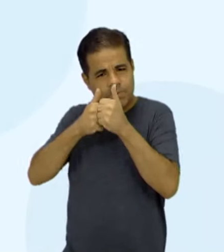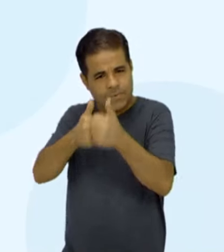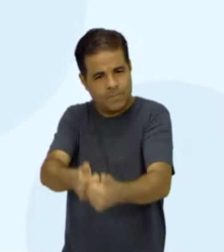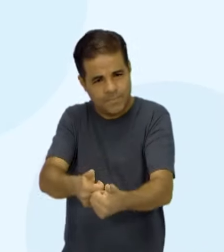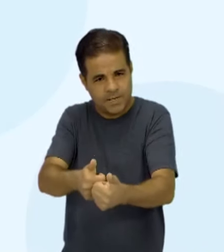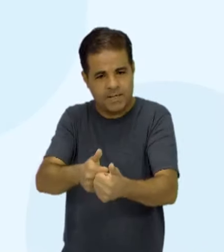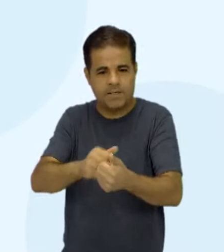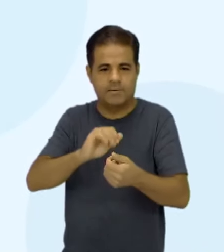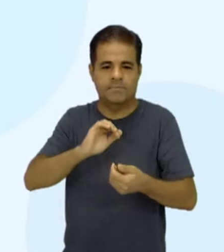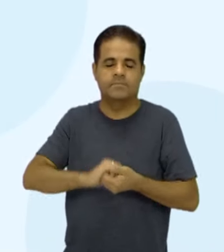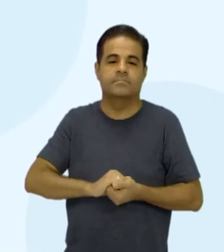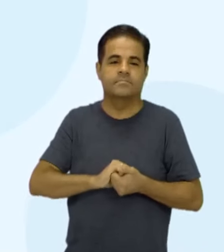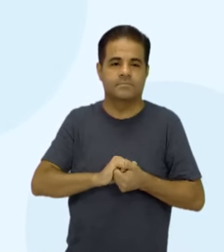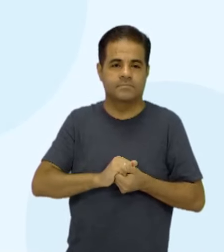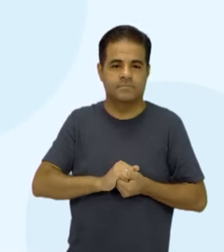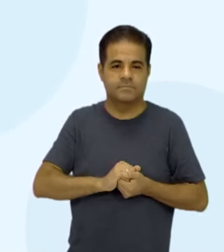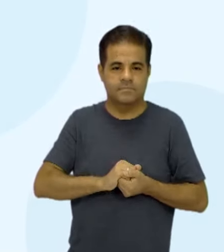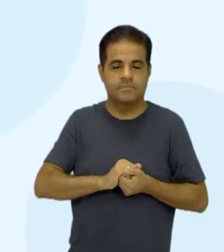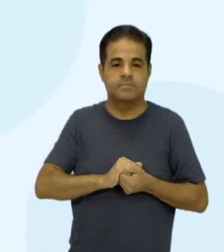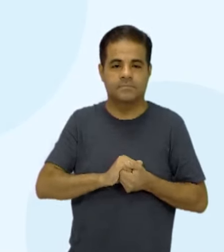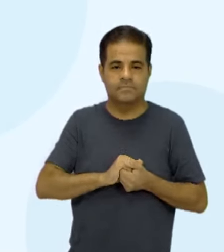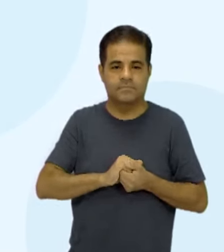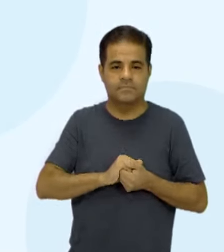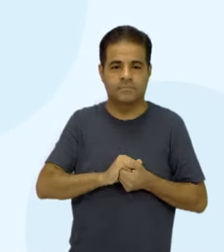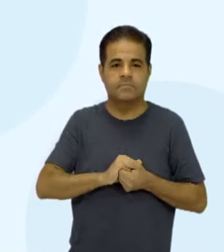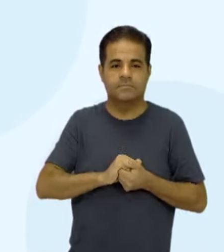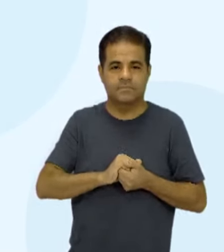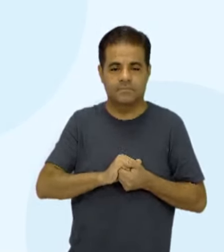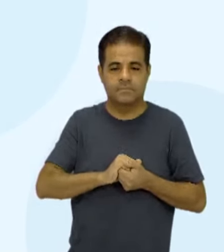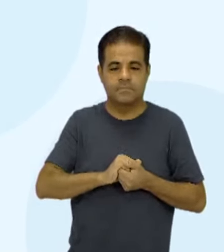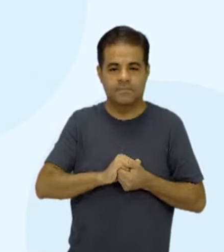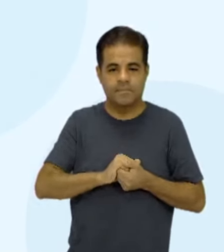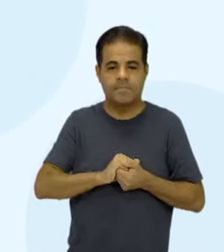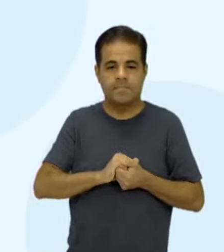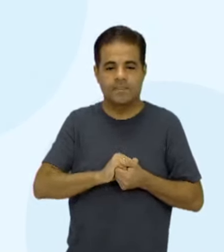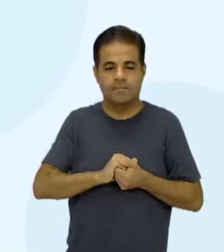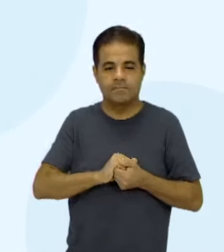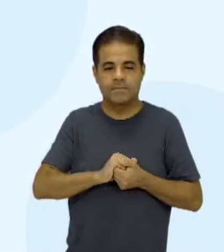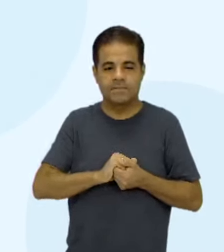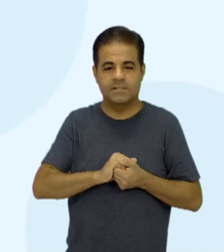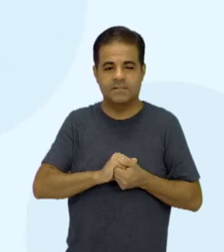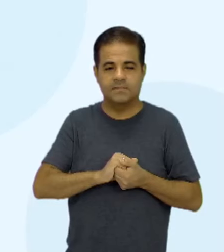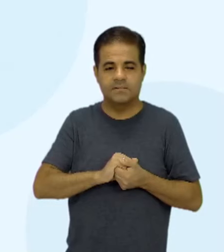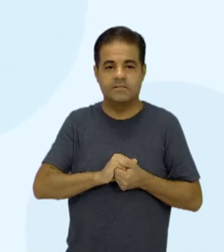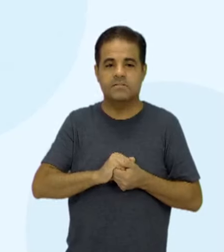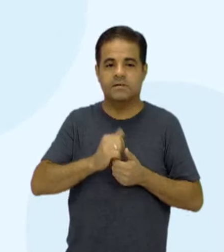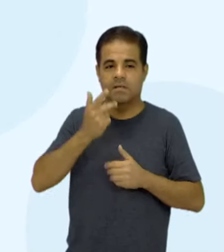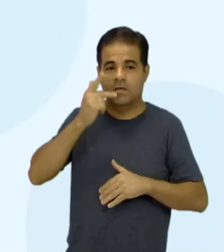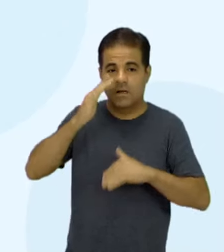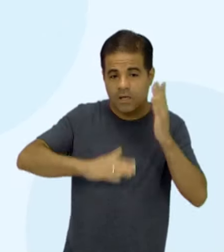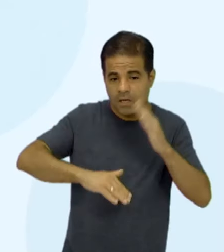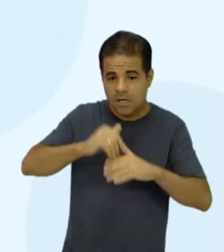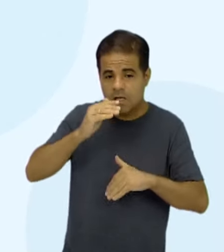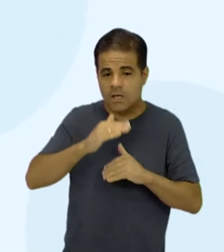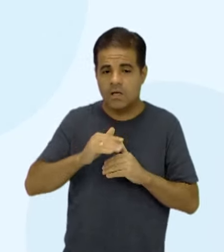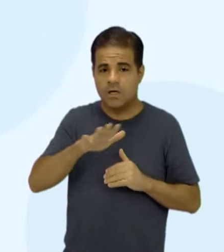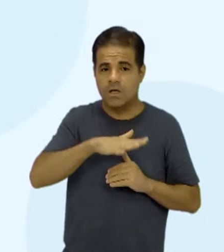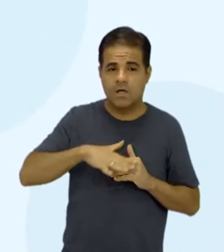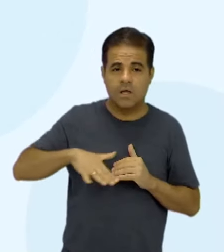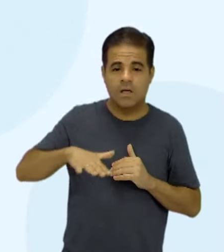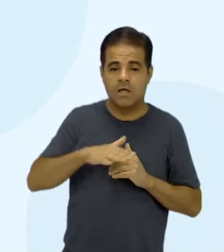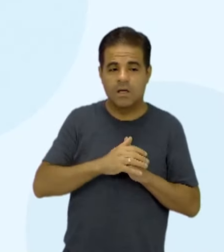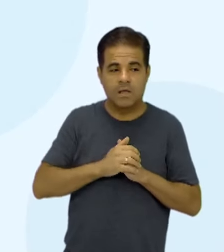comigo da chinese new year Celebration at Spring time o